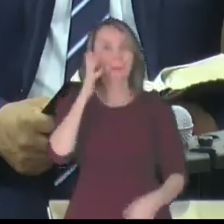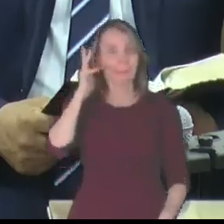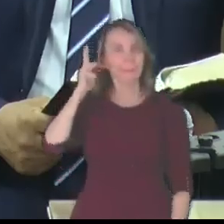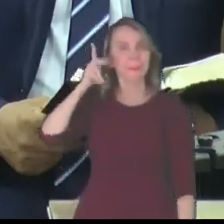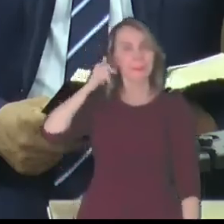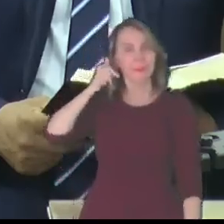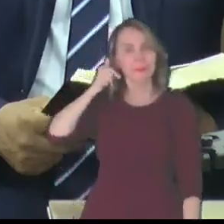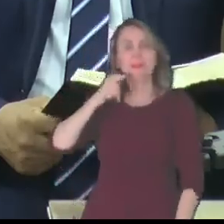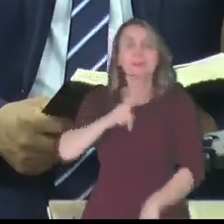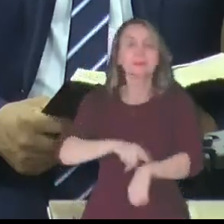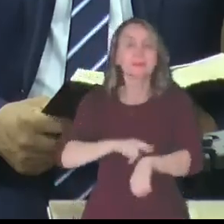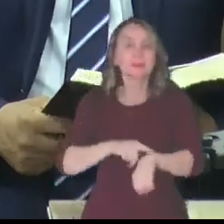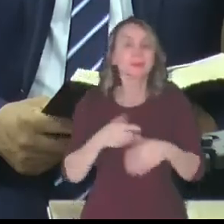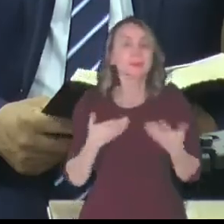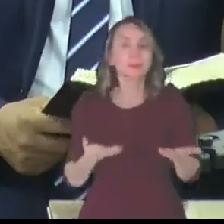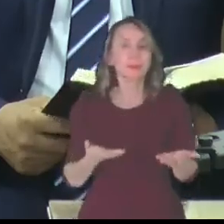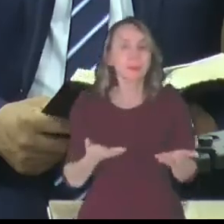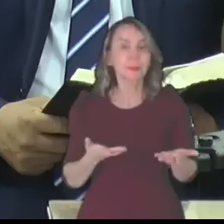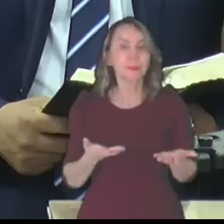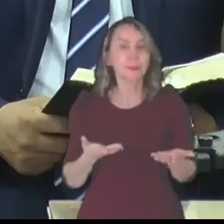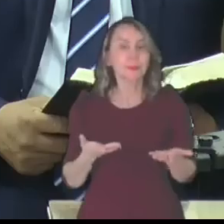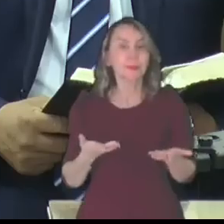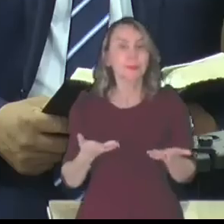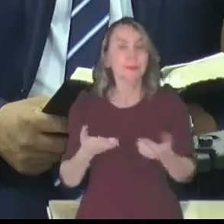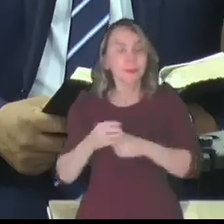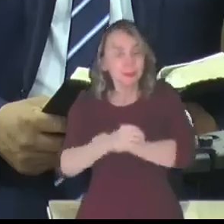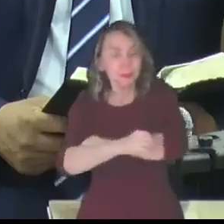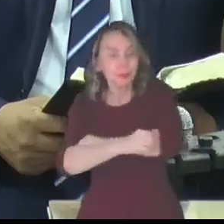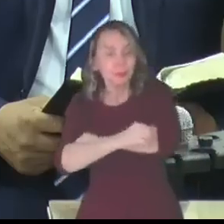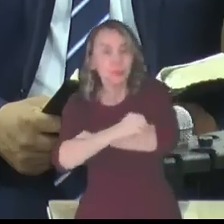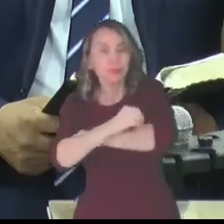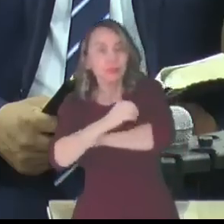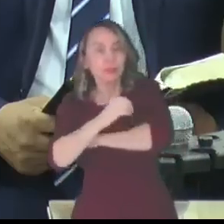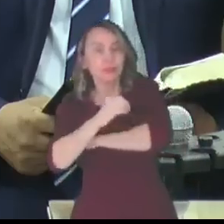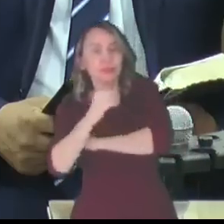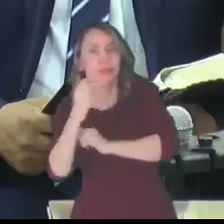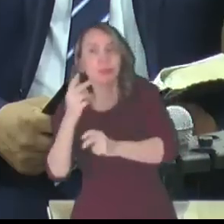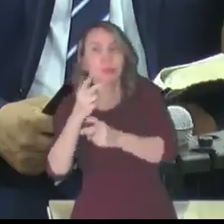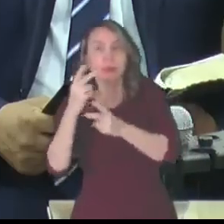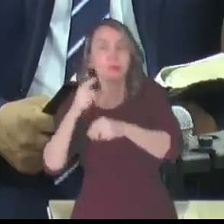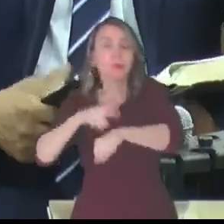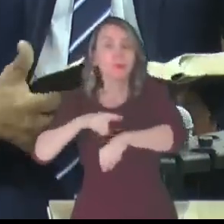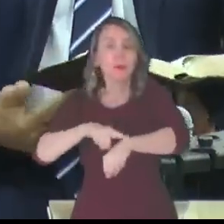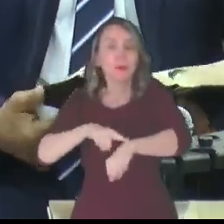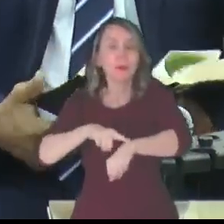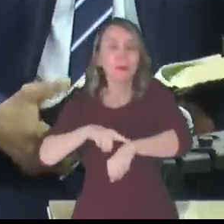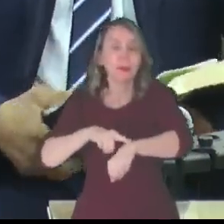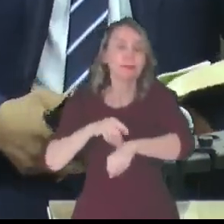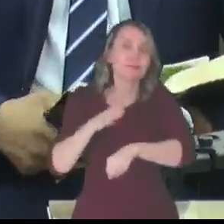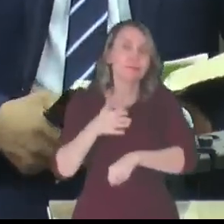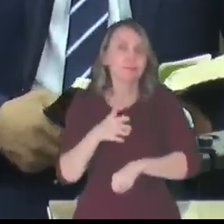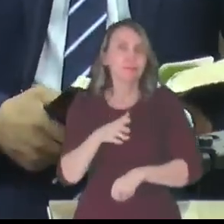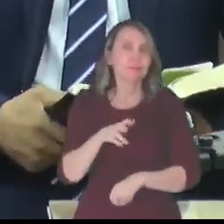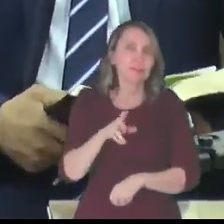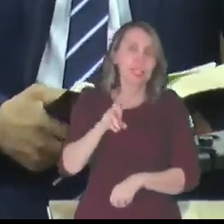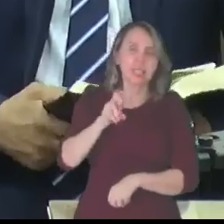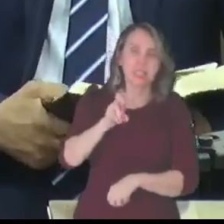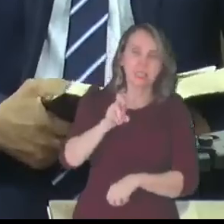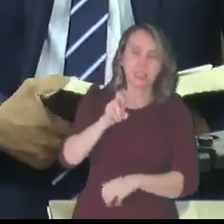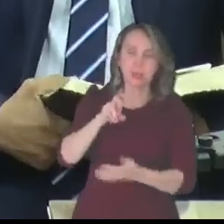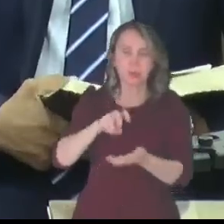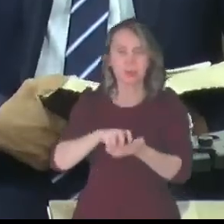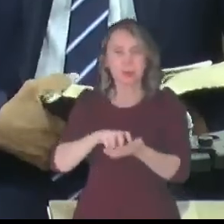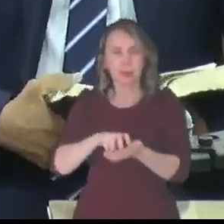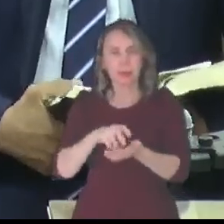Que hora é essa que as brisas do Amanhecer vão chegando Que hora é essa 5 horas da manhã 4:30 5 horas